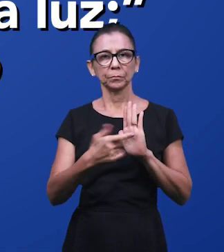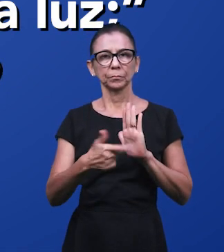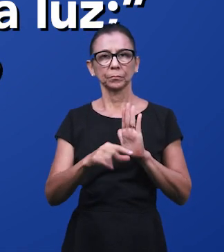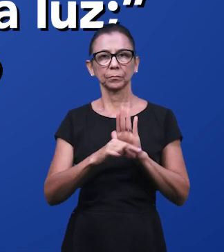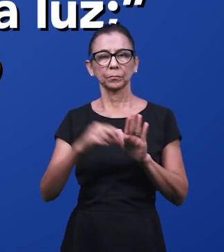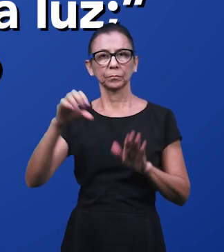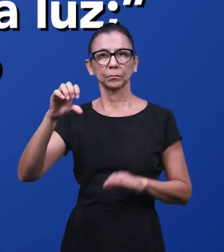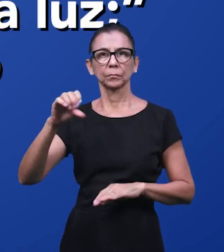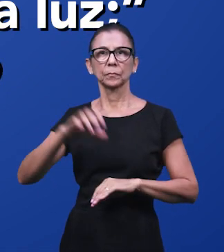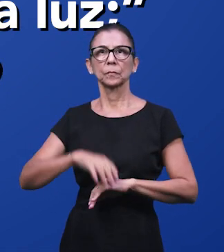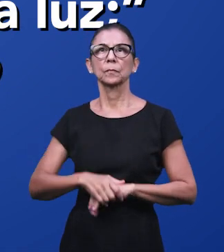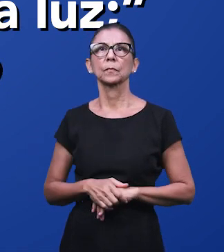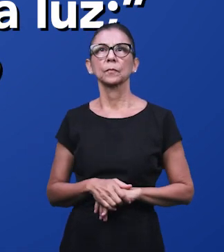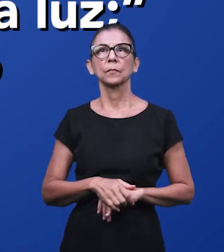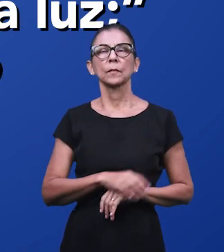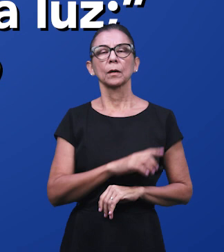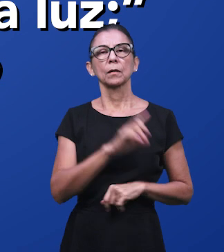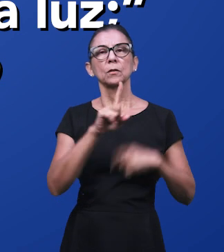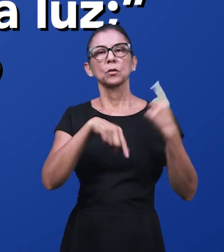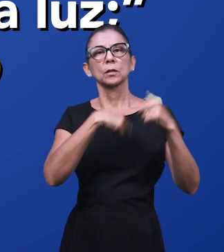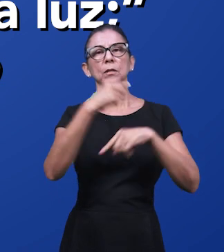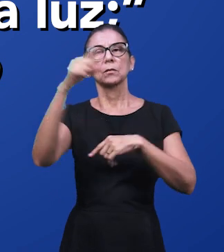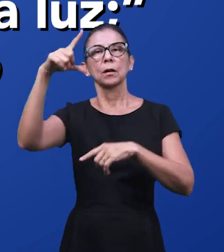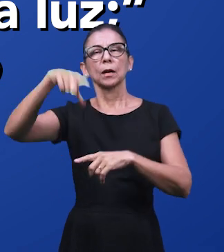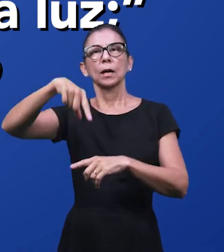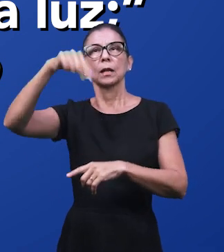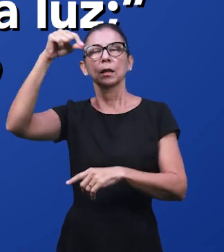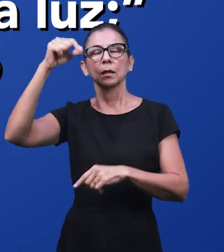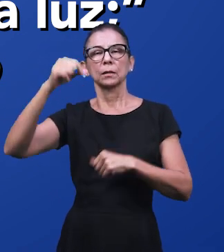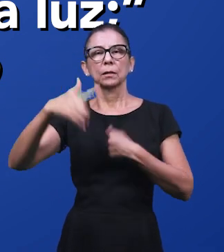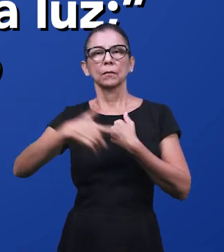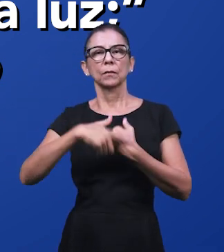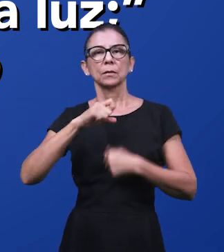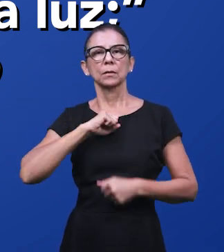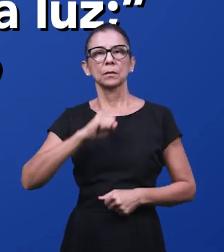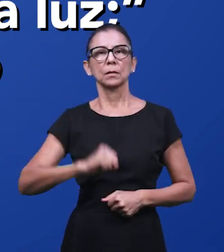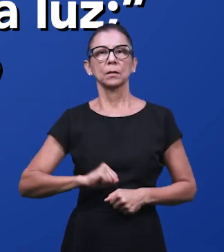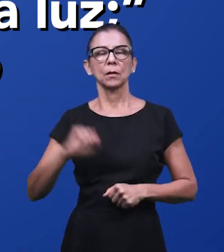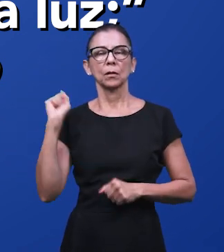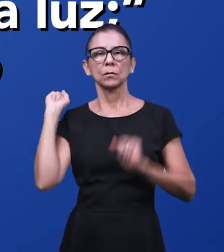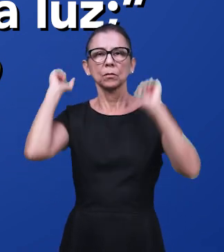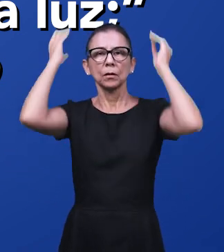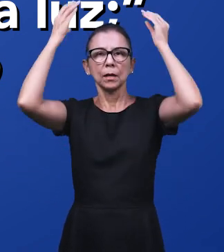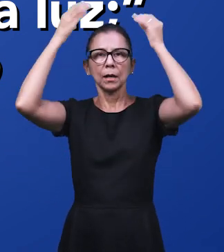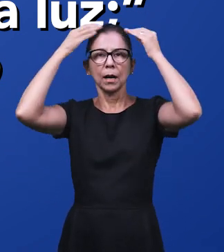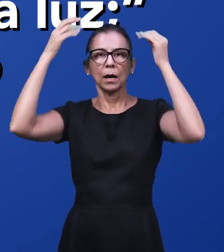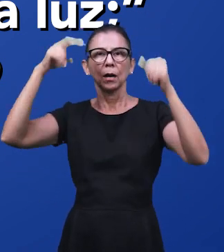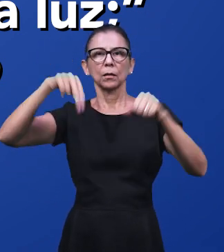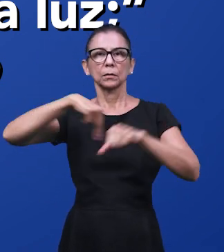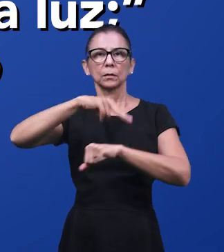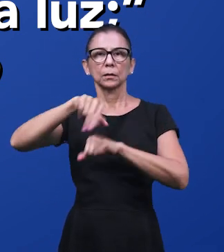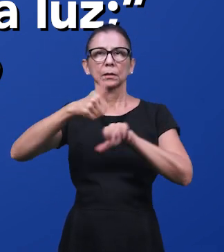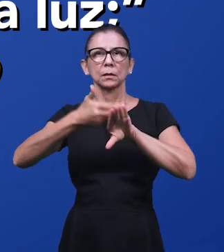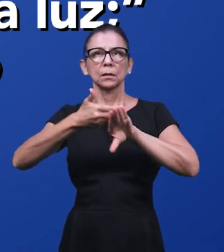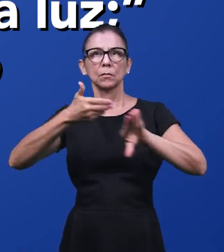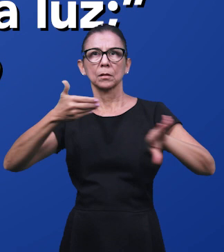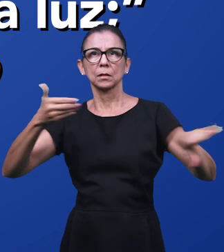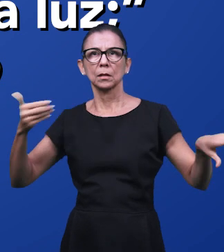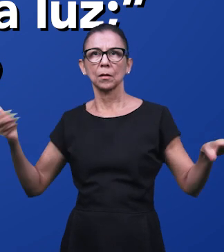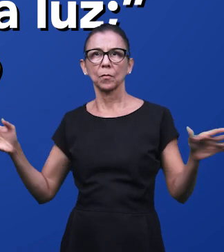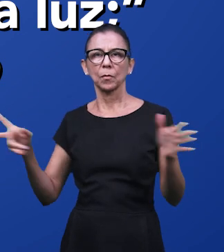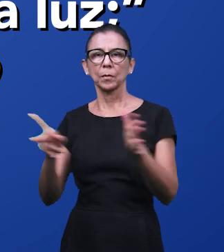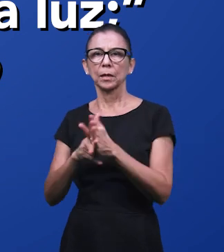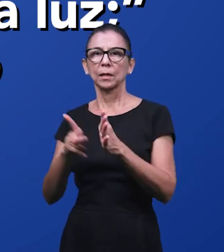geração eleita, sacerdócio real, nação santa, povo de propriedade exclusiva de Deus, a fim